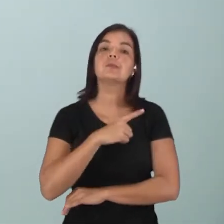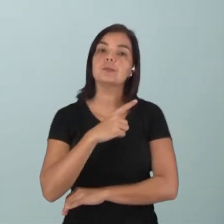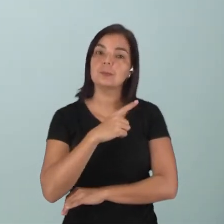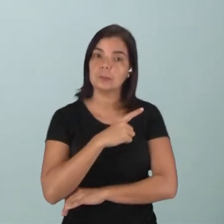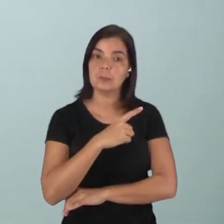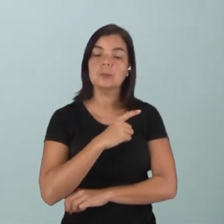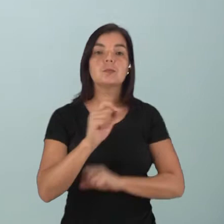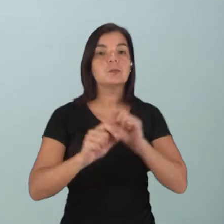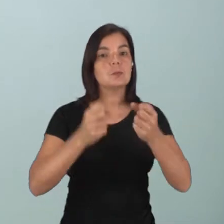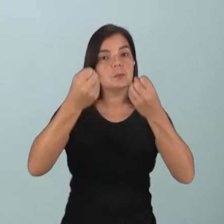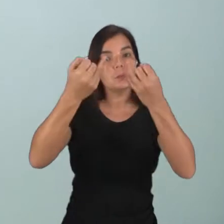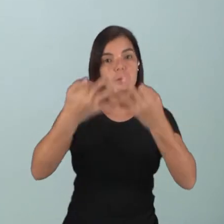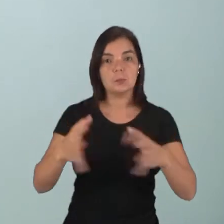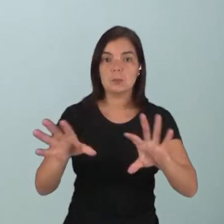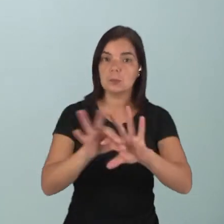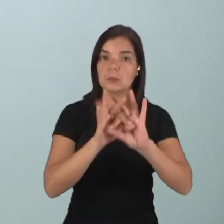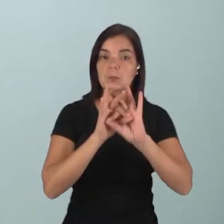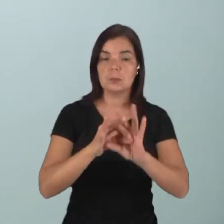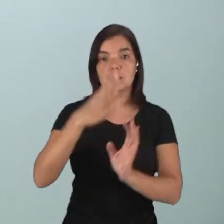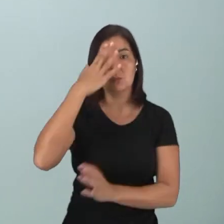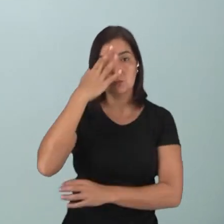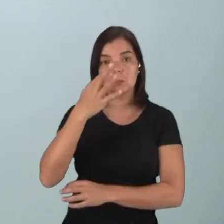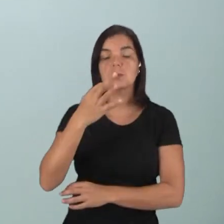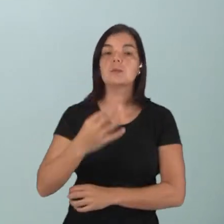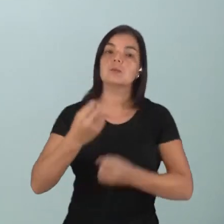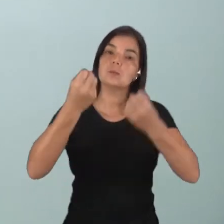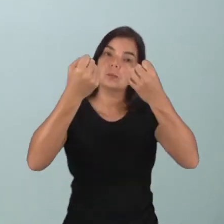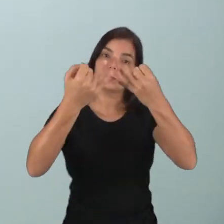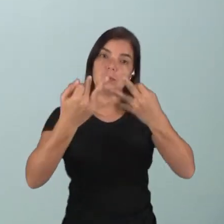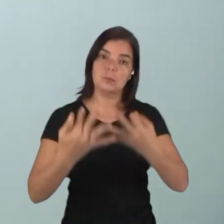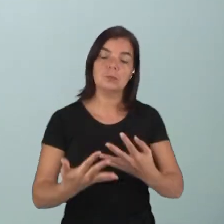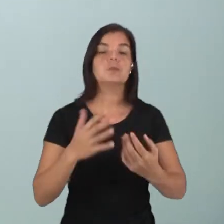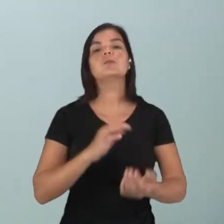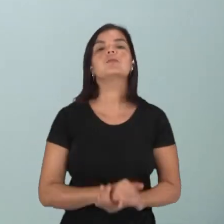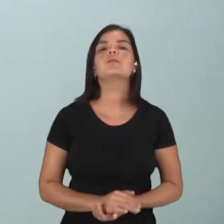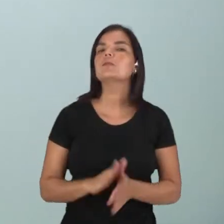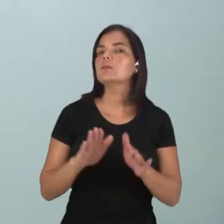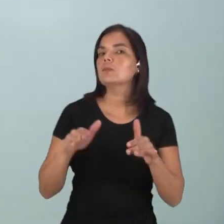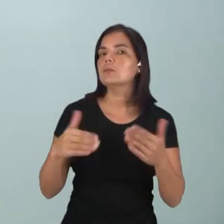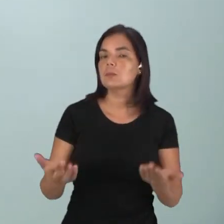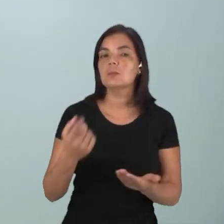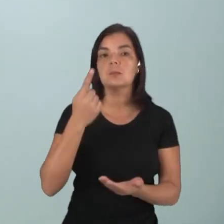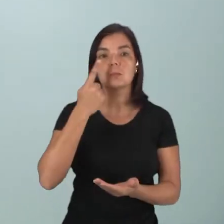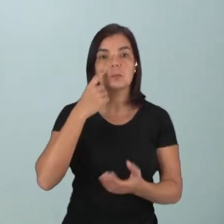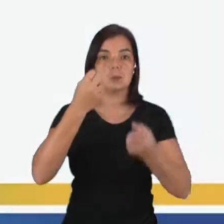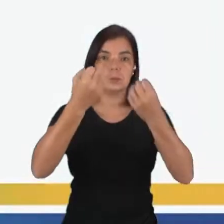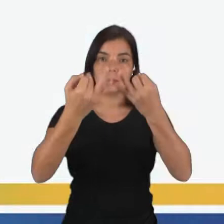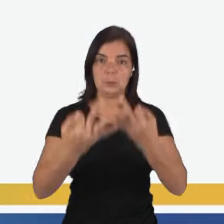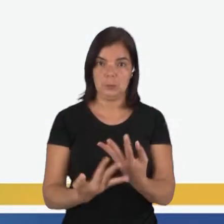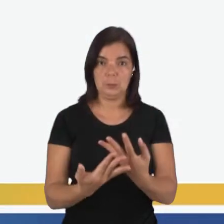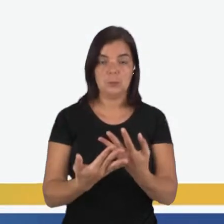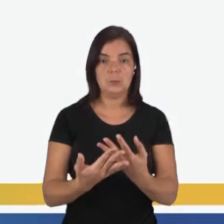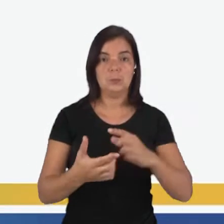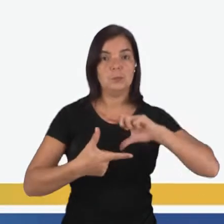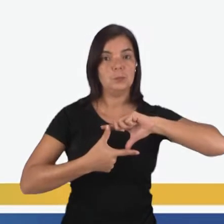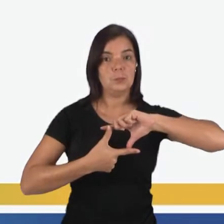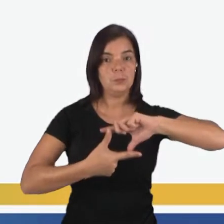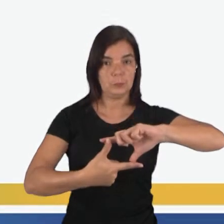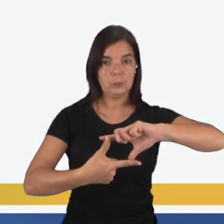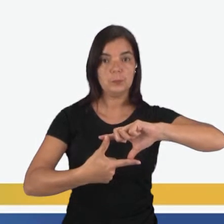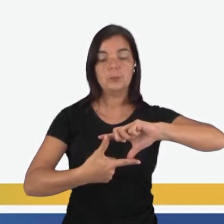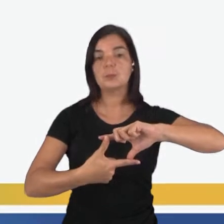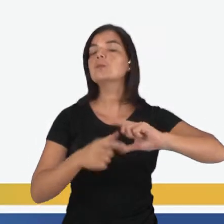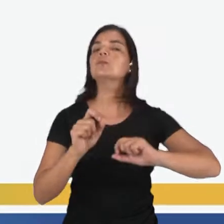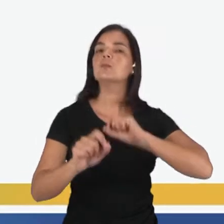vendo conceitos ligados justamente a essas definições. Então, nós vamos ter a definição de fanatismo,